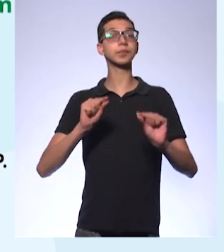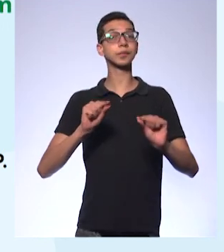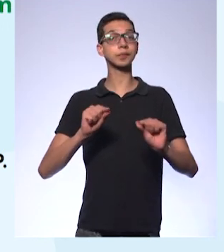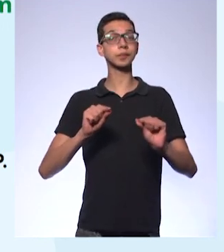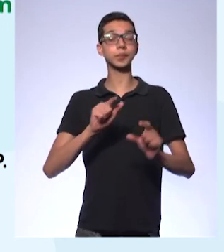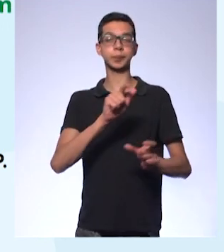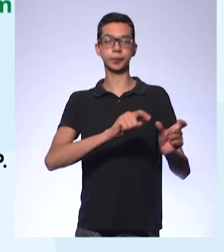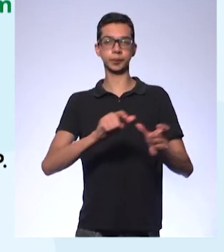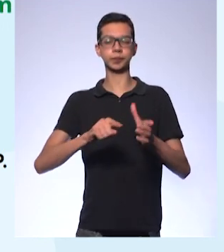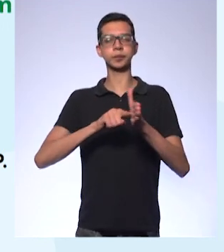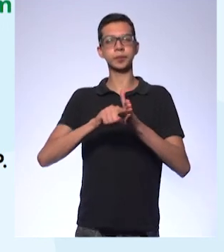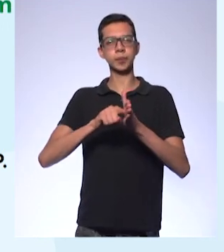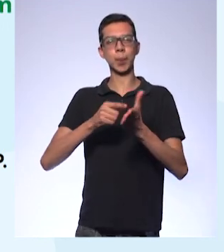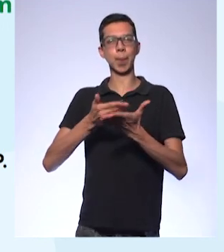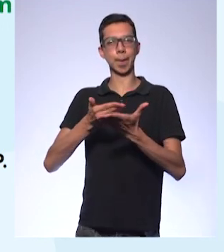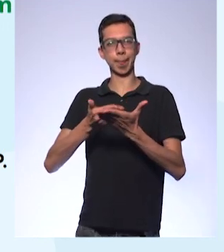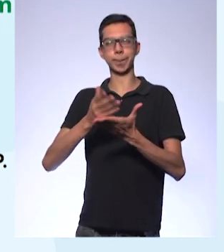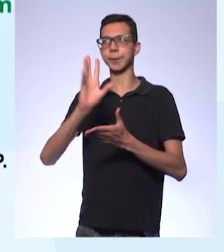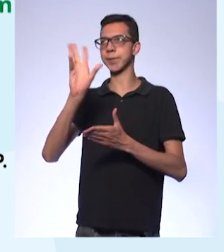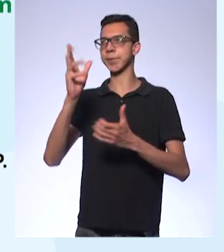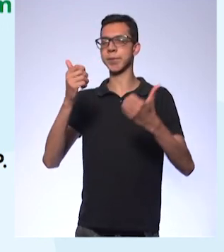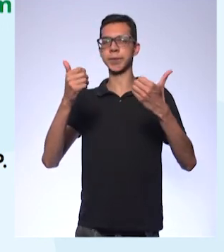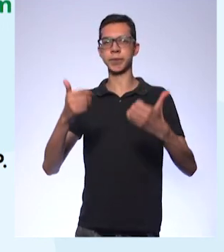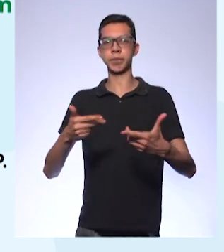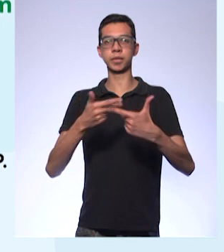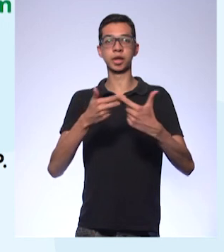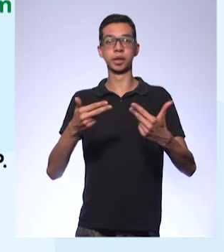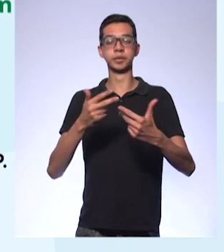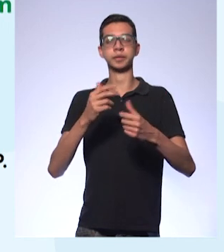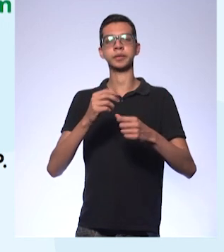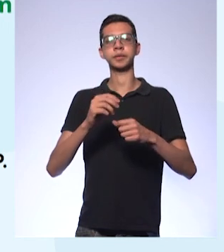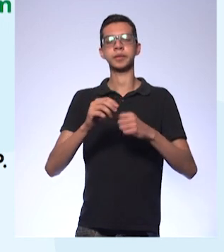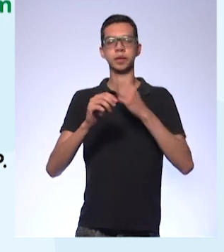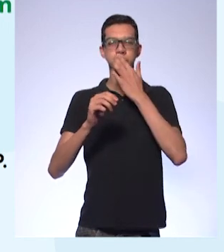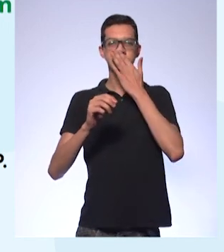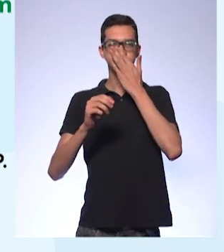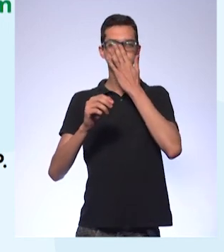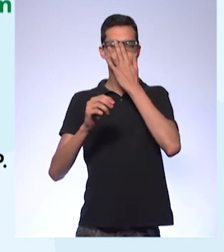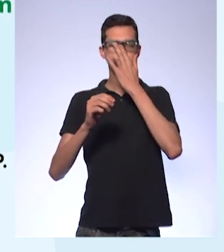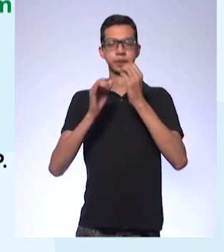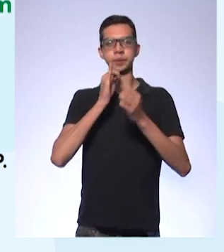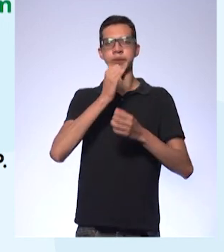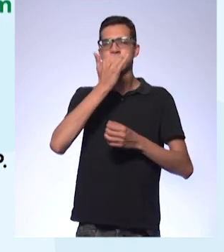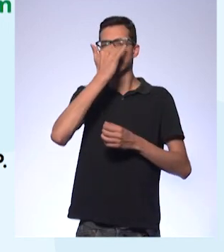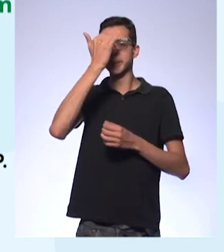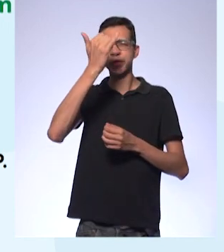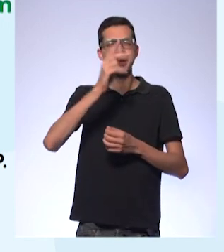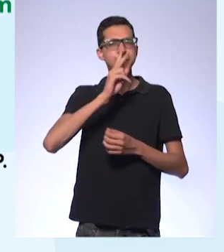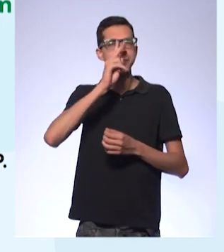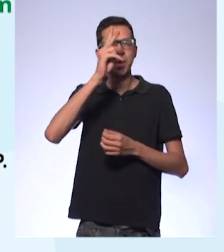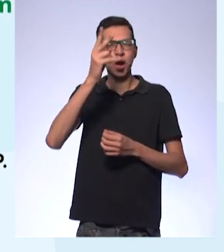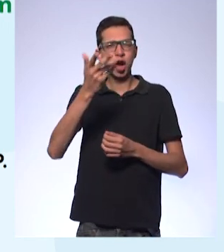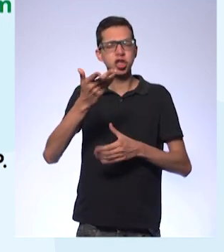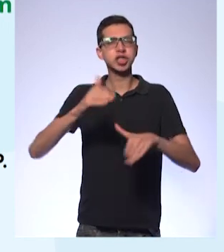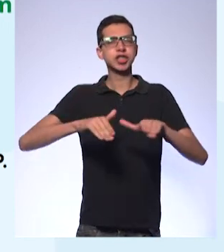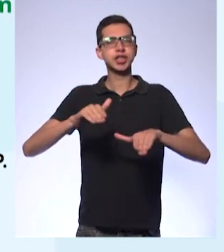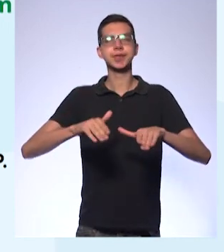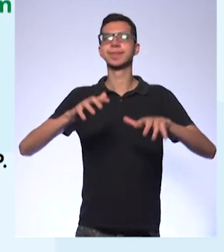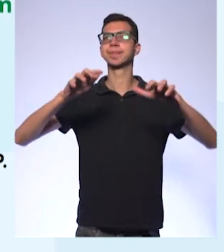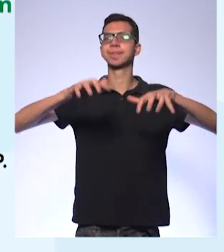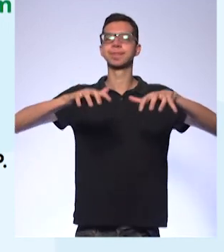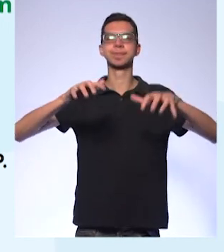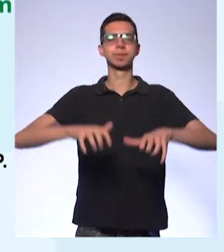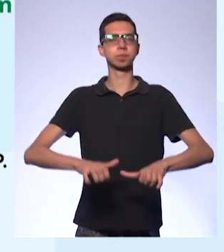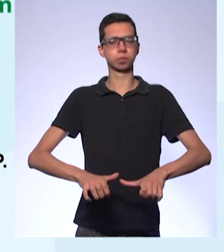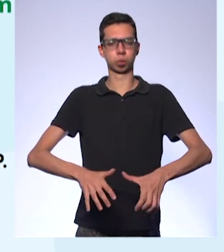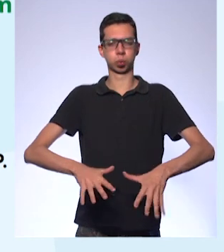chamam de eventos extremos, ou seja, mudanças no clima local que provocam enchentes, secas. Cíntia,